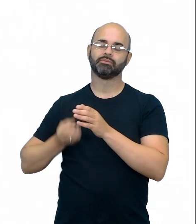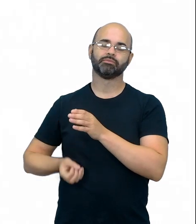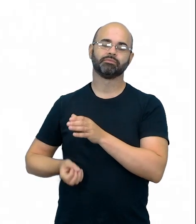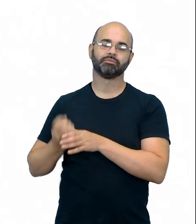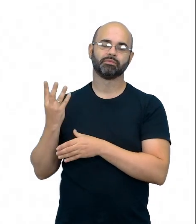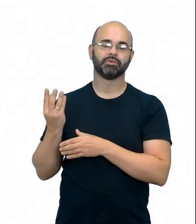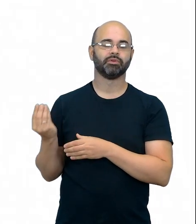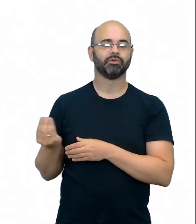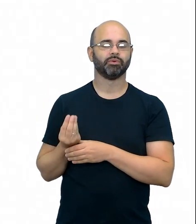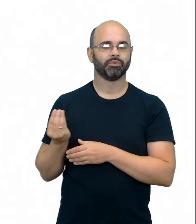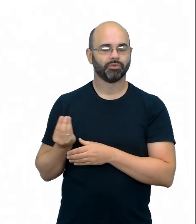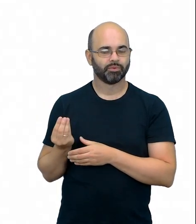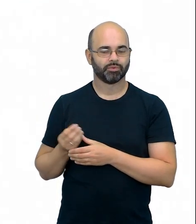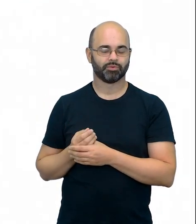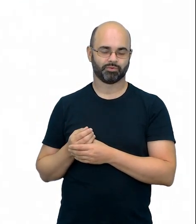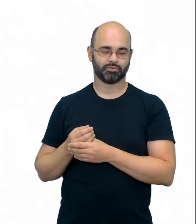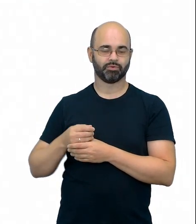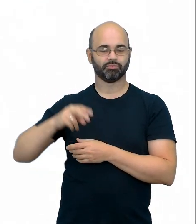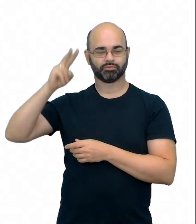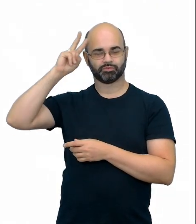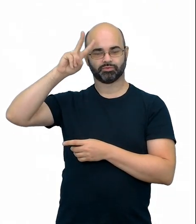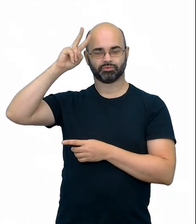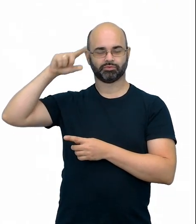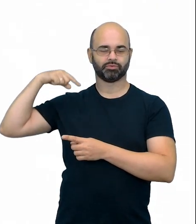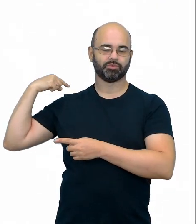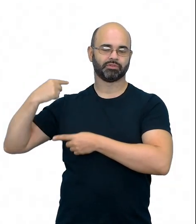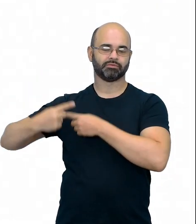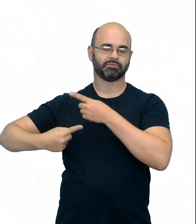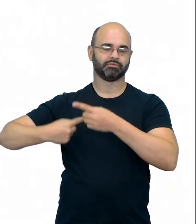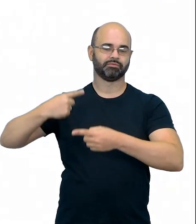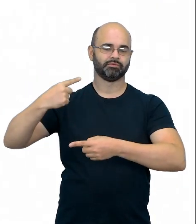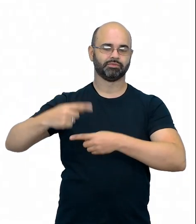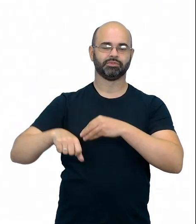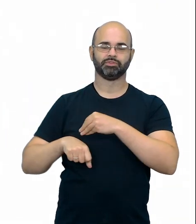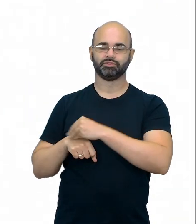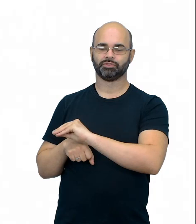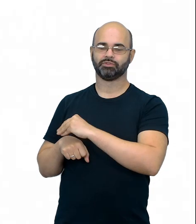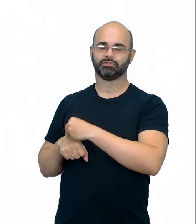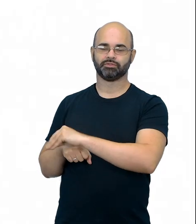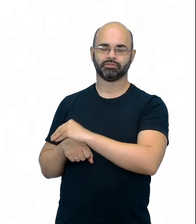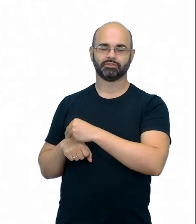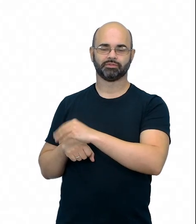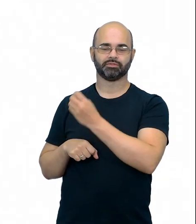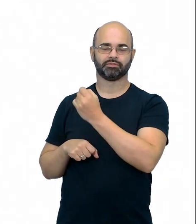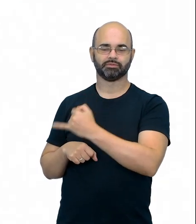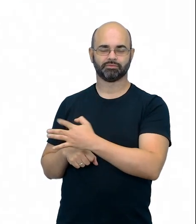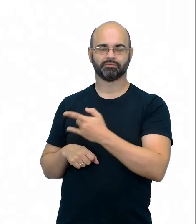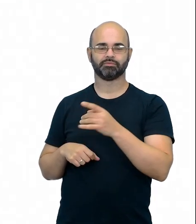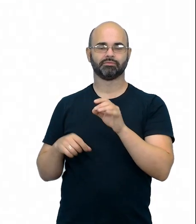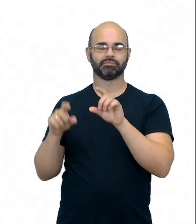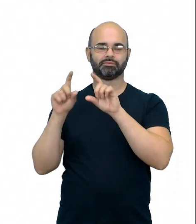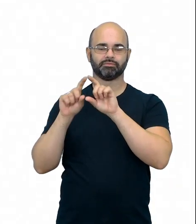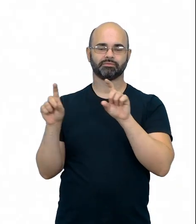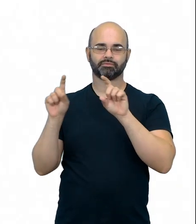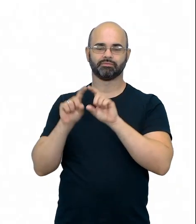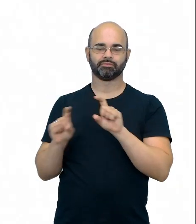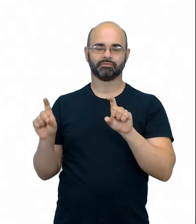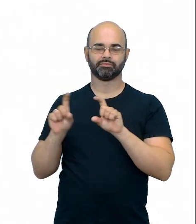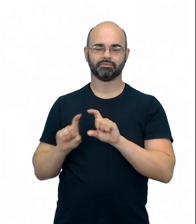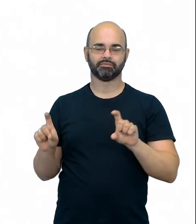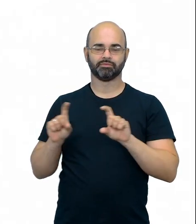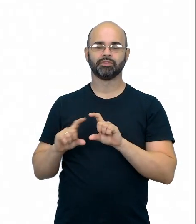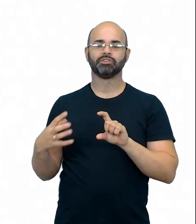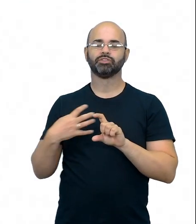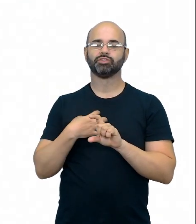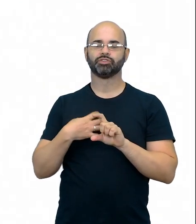respeito da história do cordel, de como que ele funciona no ritmo, na métrica, nas marcas